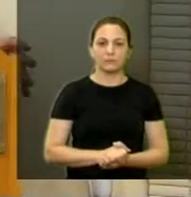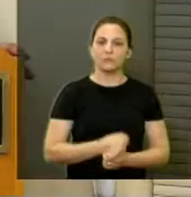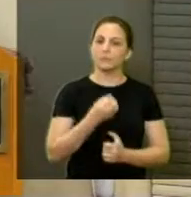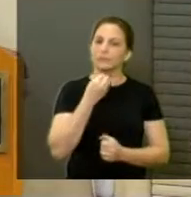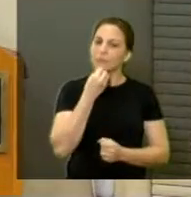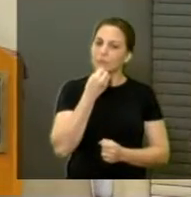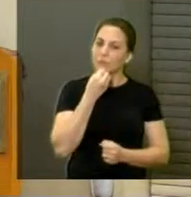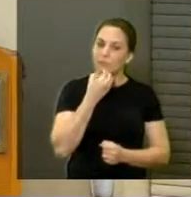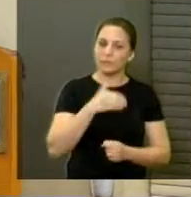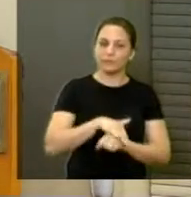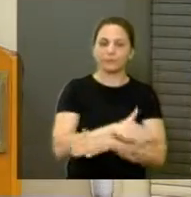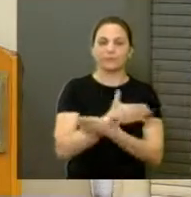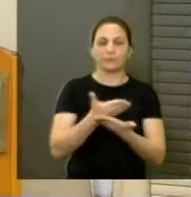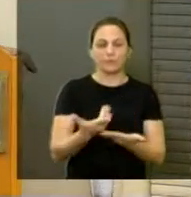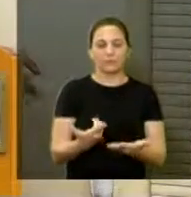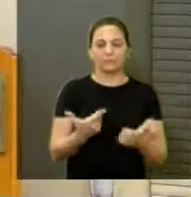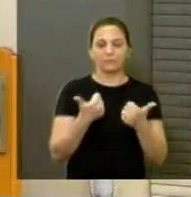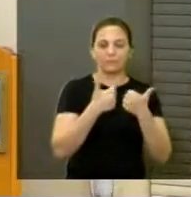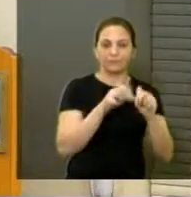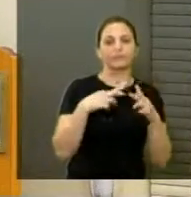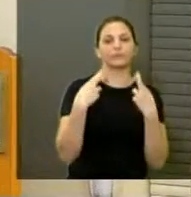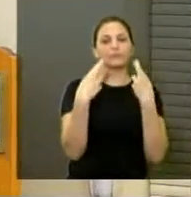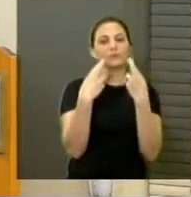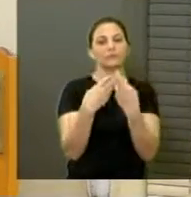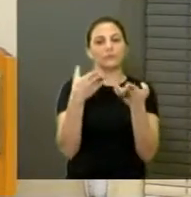Boa noite àqueles que nos ouvem, nos assistem.